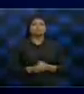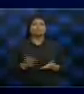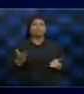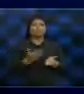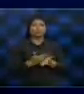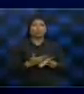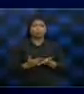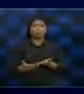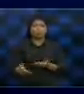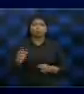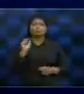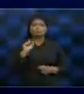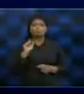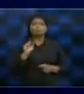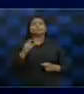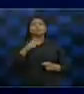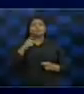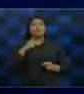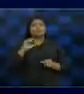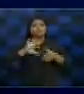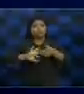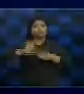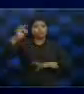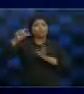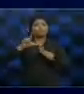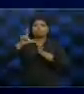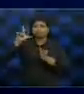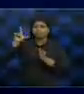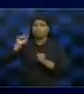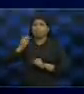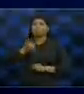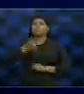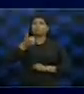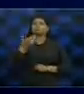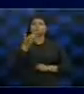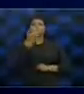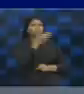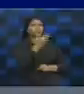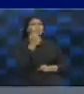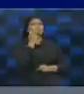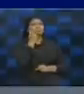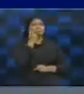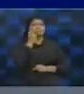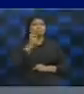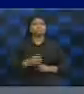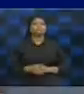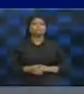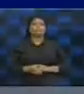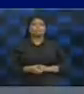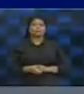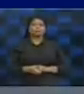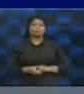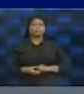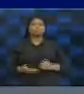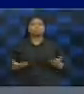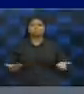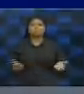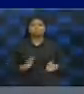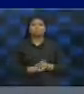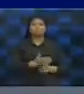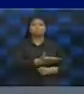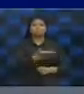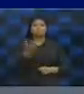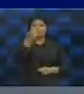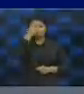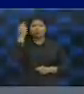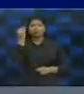Começando então, conforme sorteio prévio, pelo candidato Marcelo Ramos. Bem, meus amigos e minhas amigas que